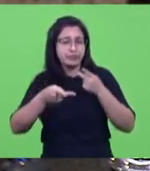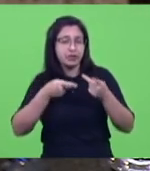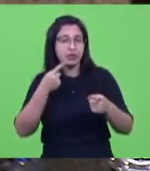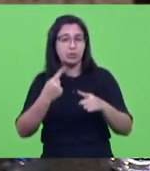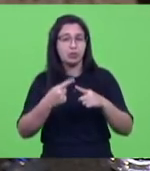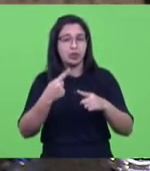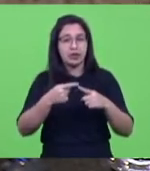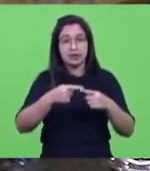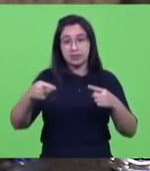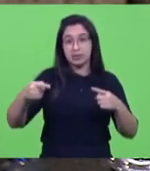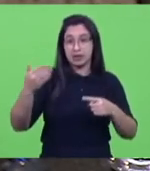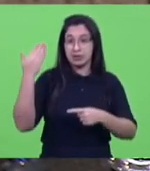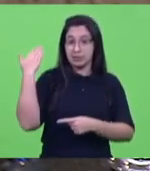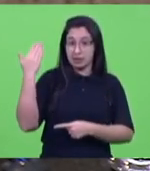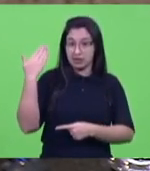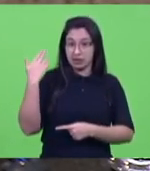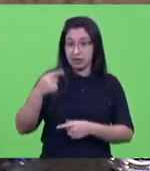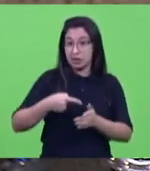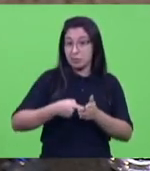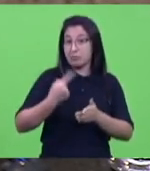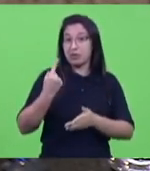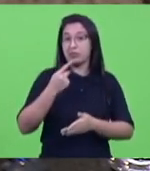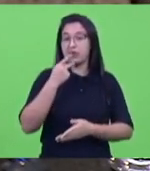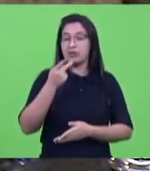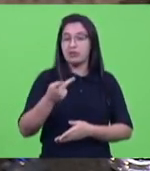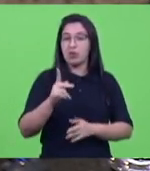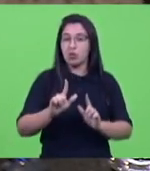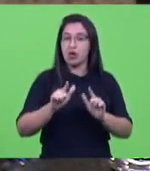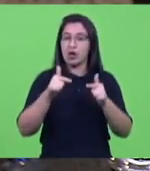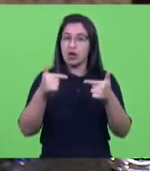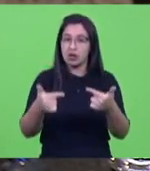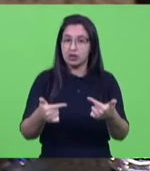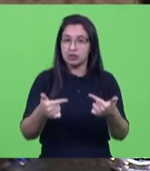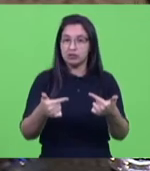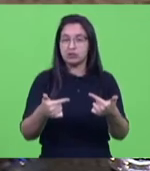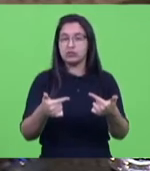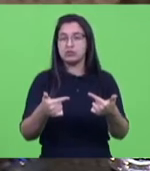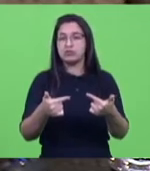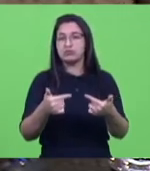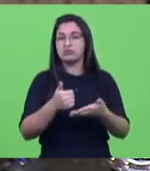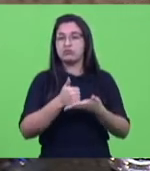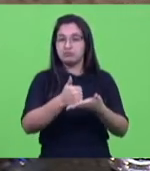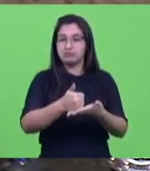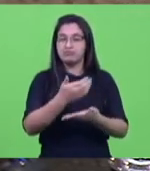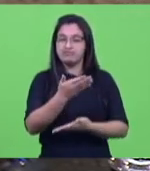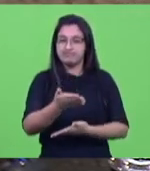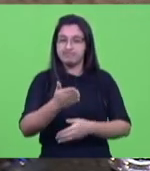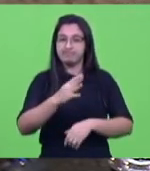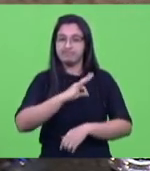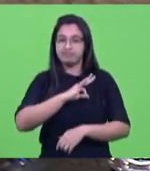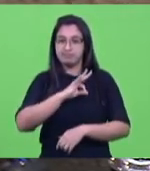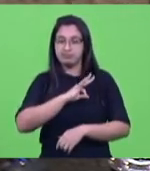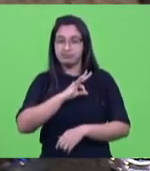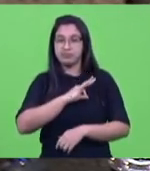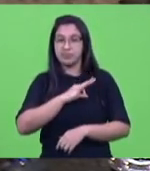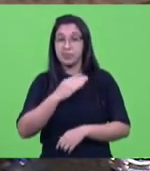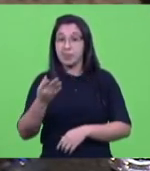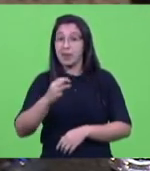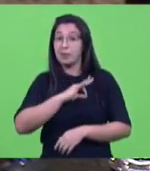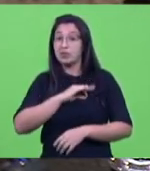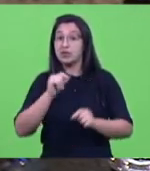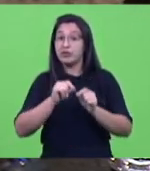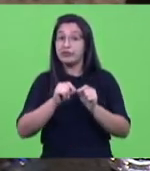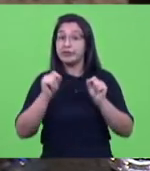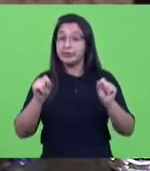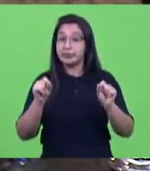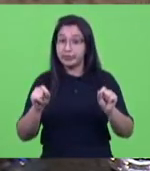acho que, a primeira manifestação dele em apoio a uma ação policial. E o que que os nossos policiais fizeram, sem desmerecer?